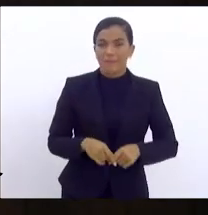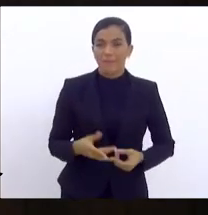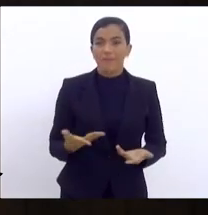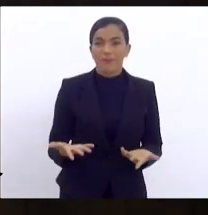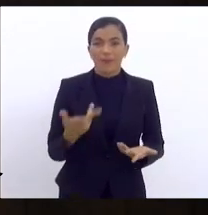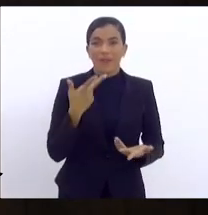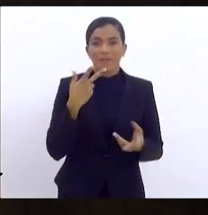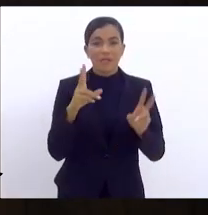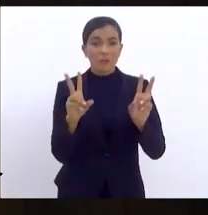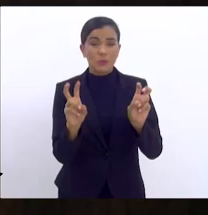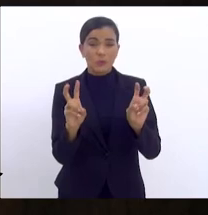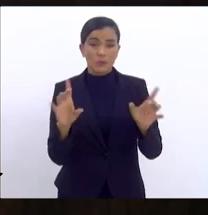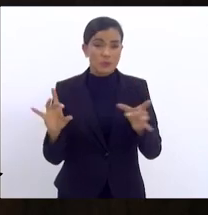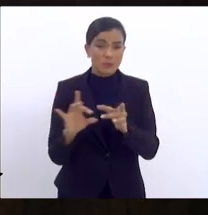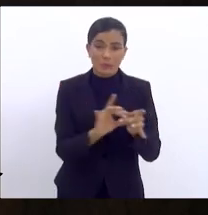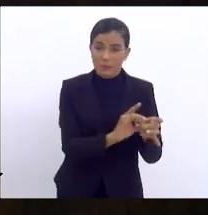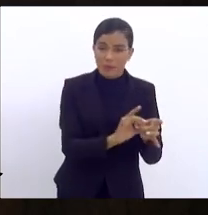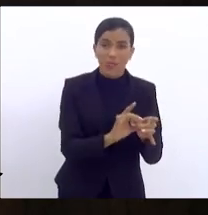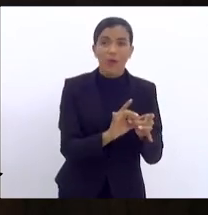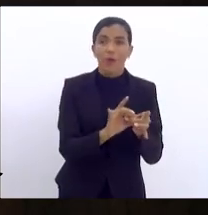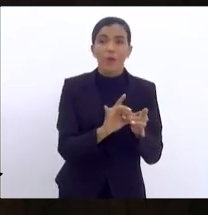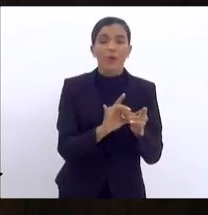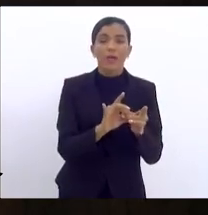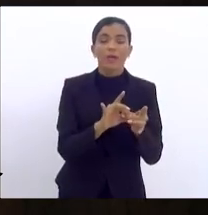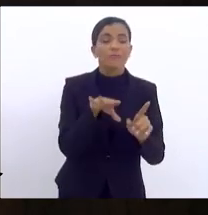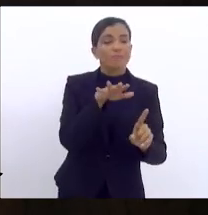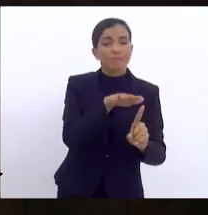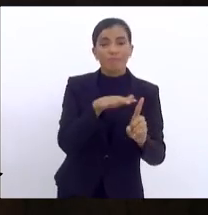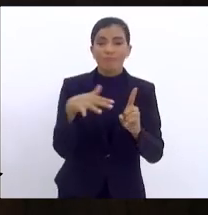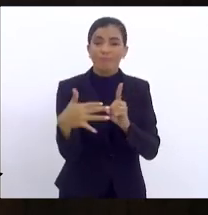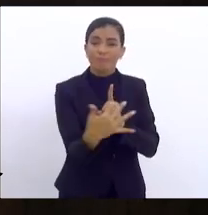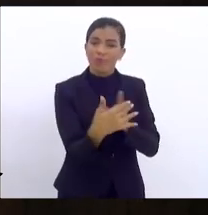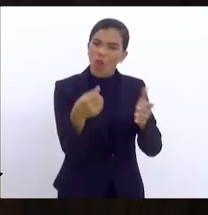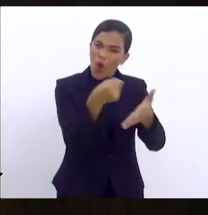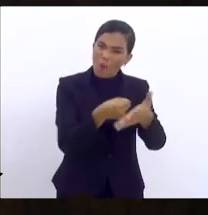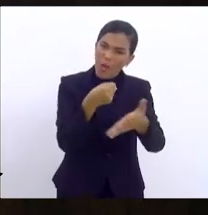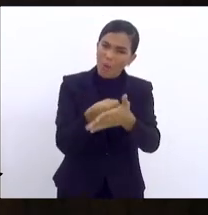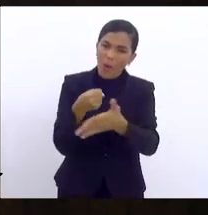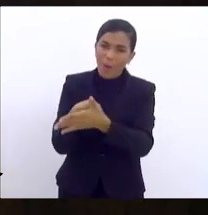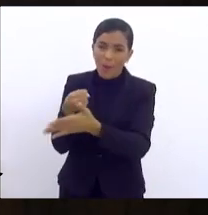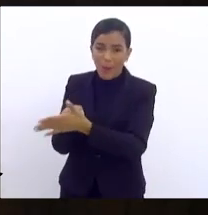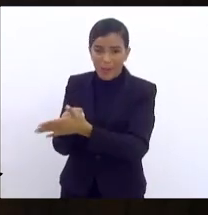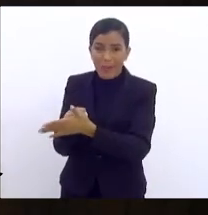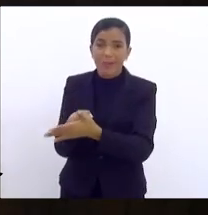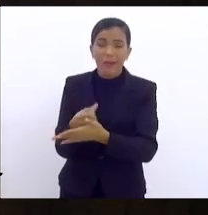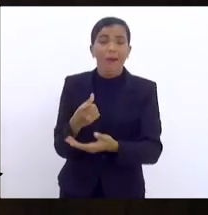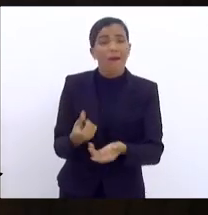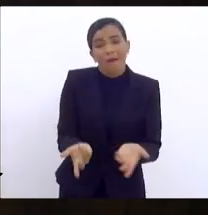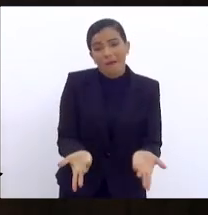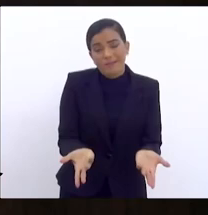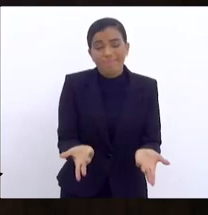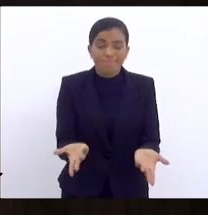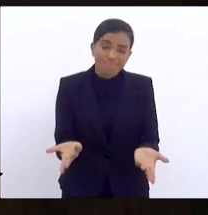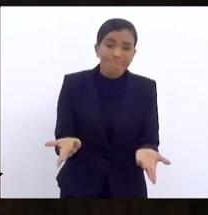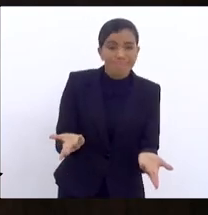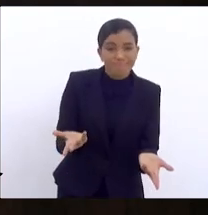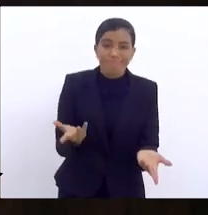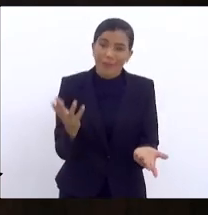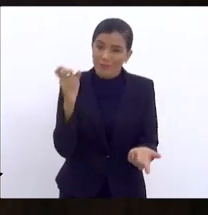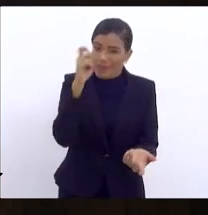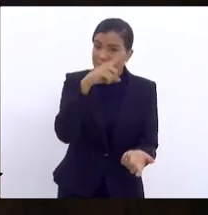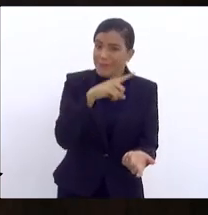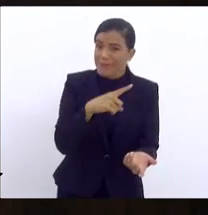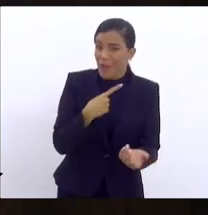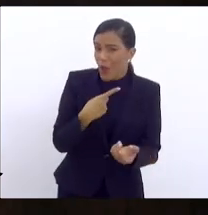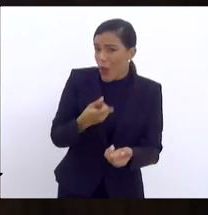específica ao tema também isso gera muito torno dessa desse problema a gente combate combate combate mas a gente tem esse flagelo também então conclamo aqui é